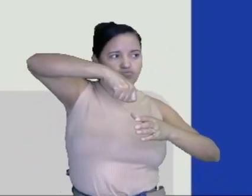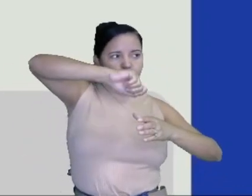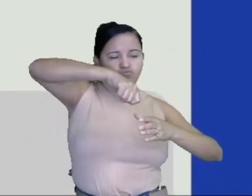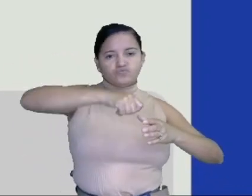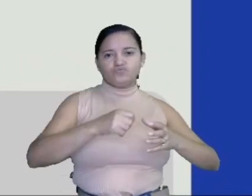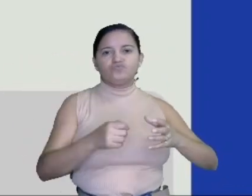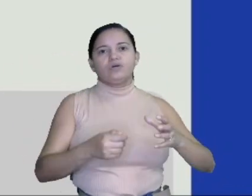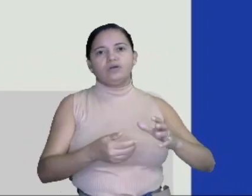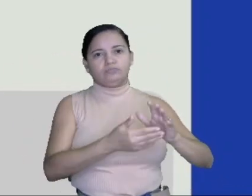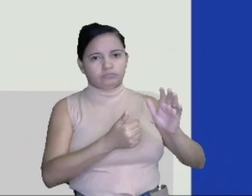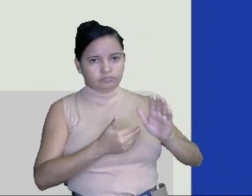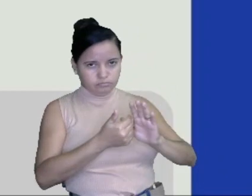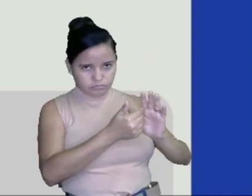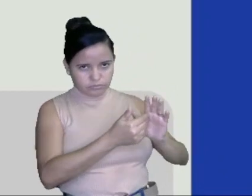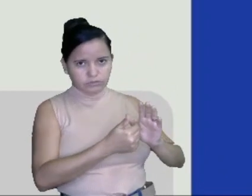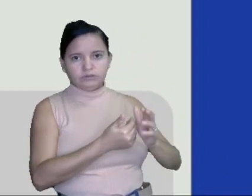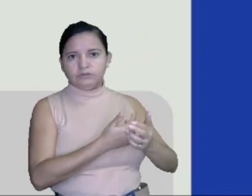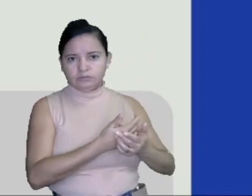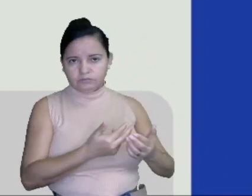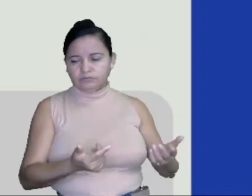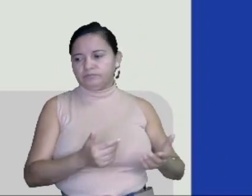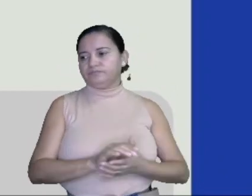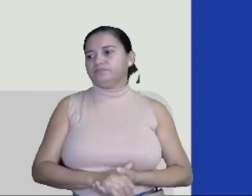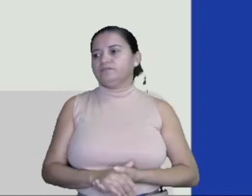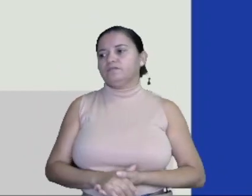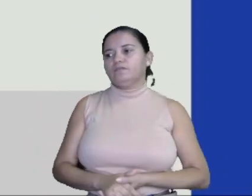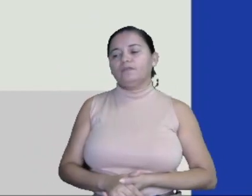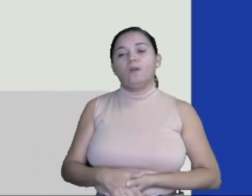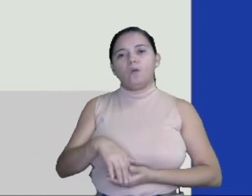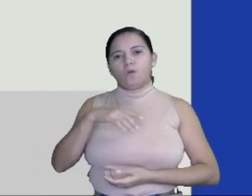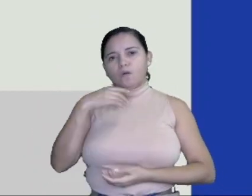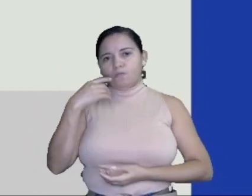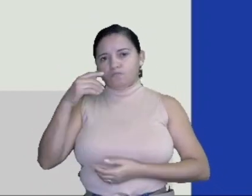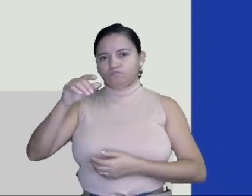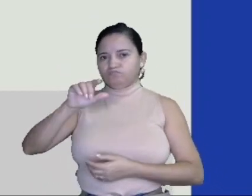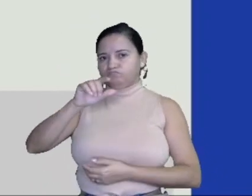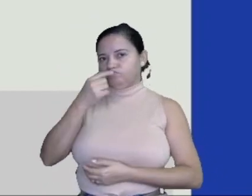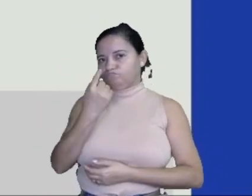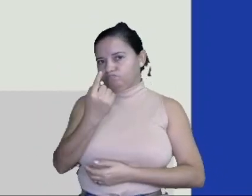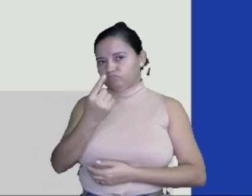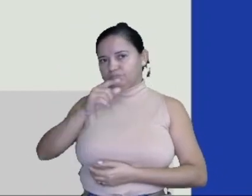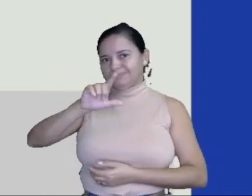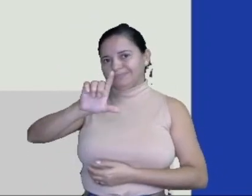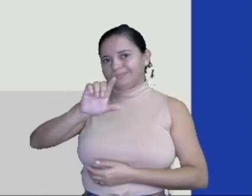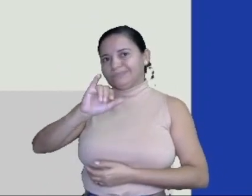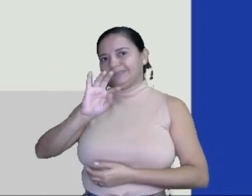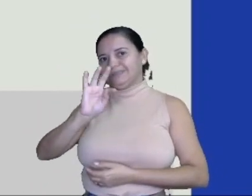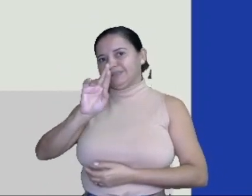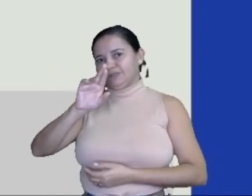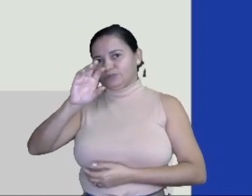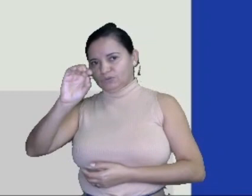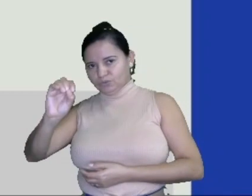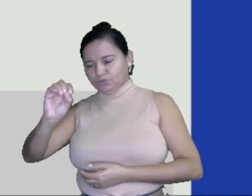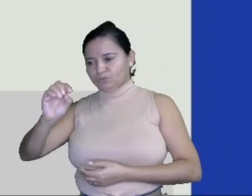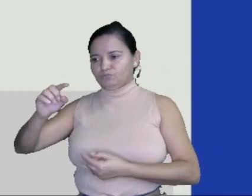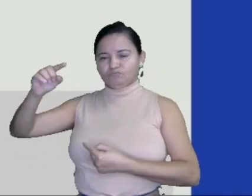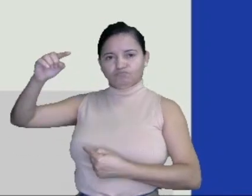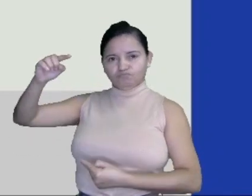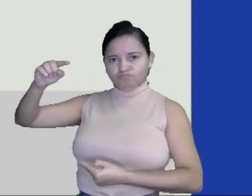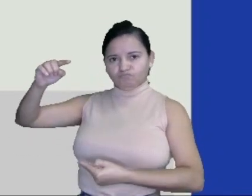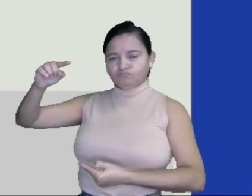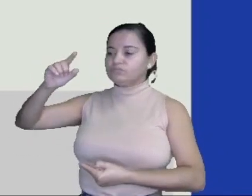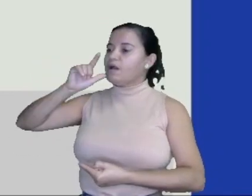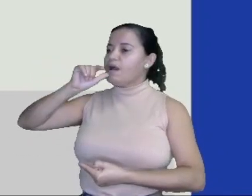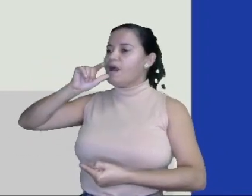tira bem o sabão. Em 1 litro de água, você vai adicionar 1 colher de sopa de água sanitária e deixar lá as verduras e